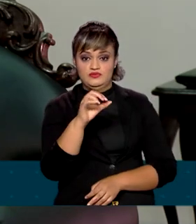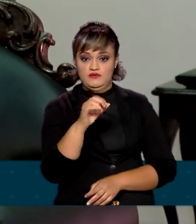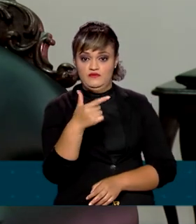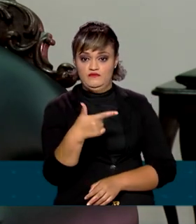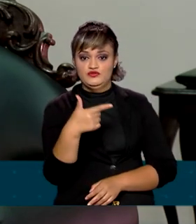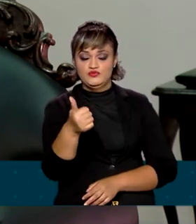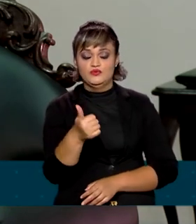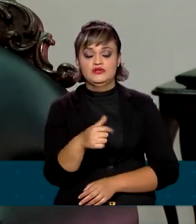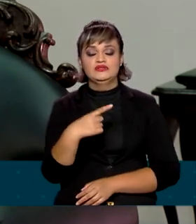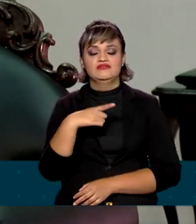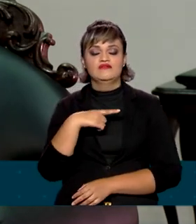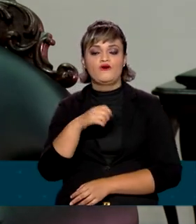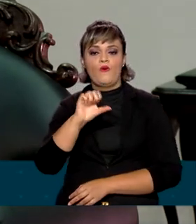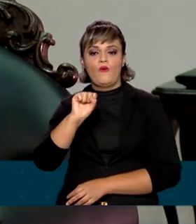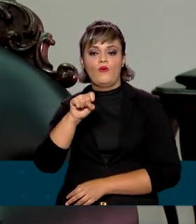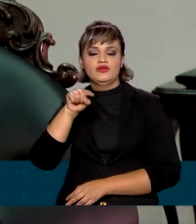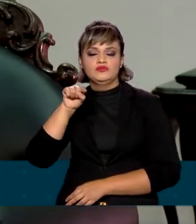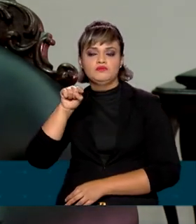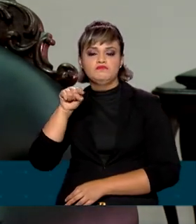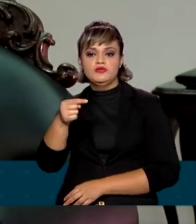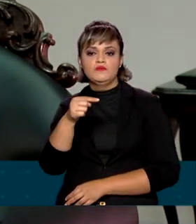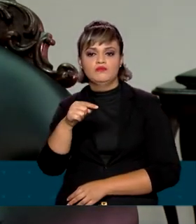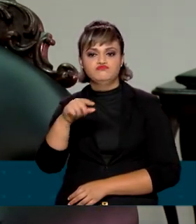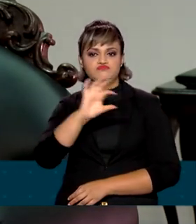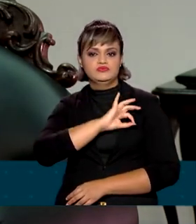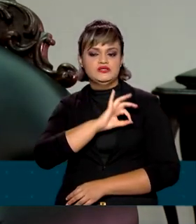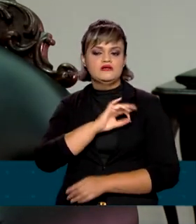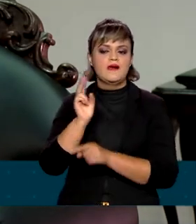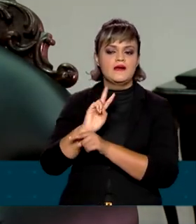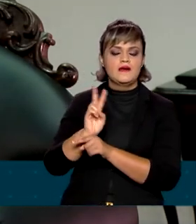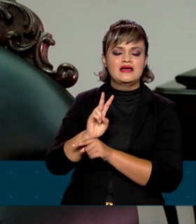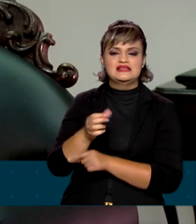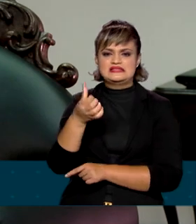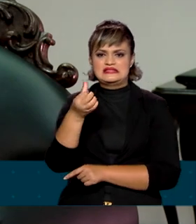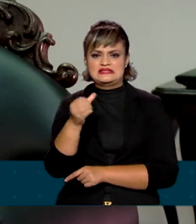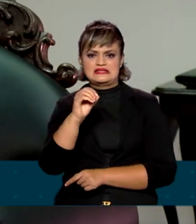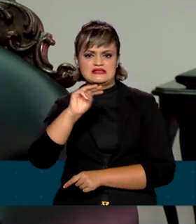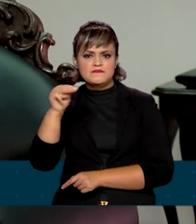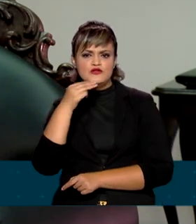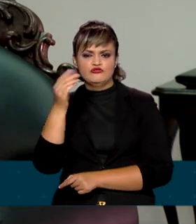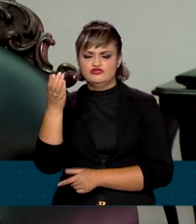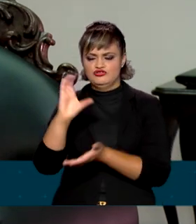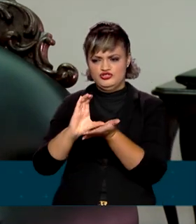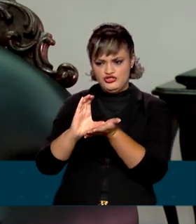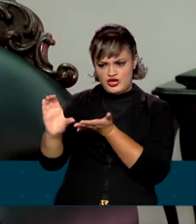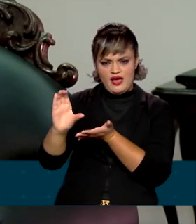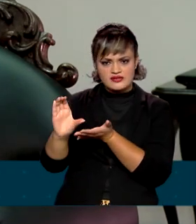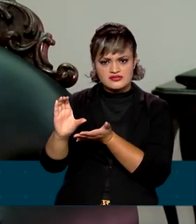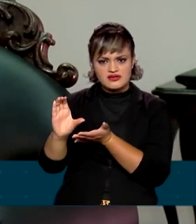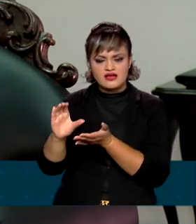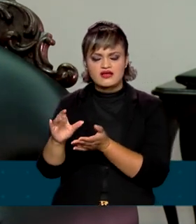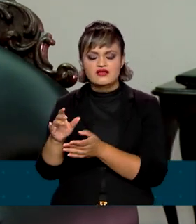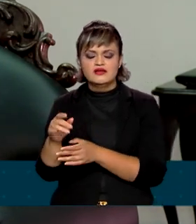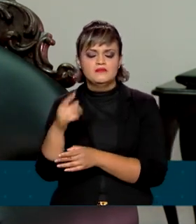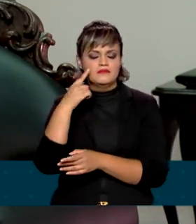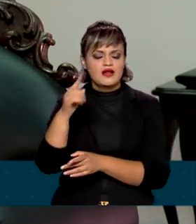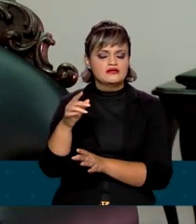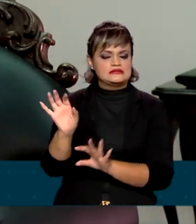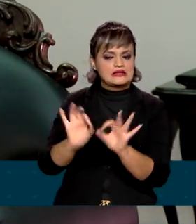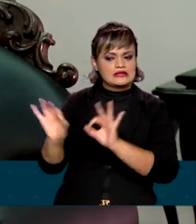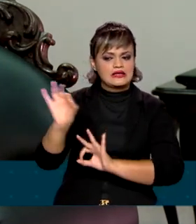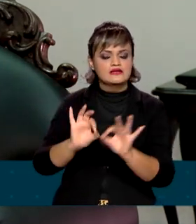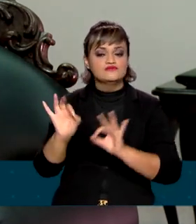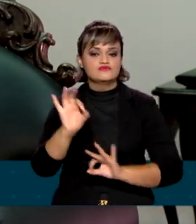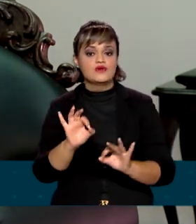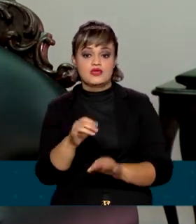foram mais de 8 mil policiais trabalhando nessa operação 60 milhões de reais investidos e nos próximos anos aí principalmente 2022 a gente quer